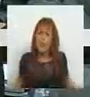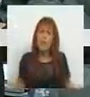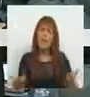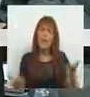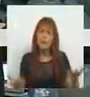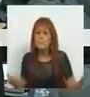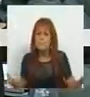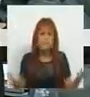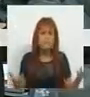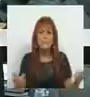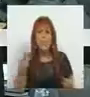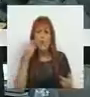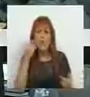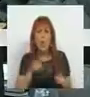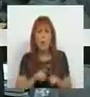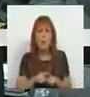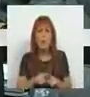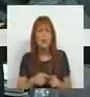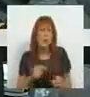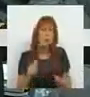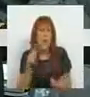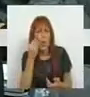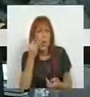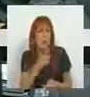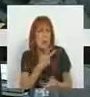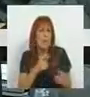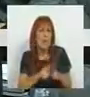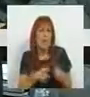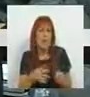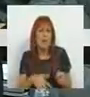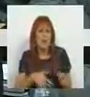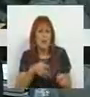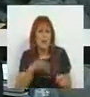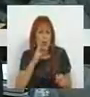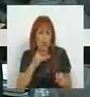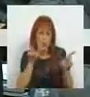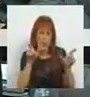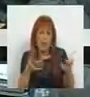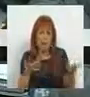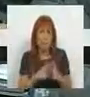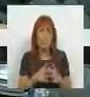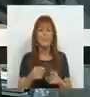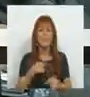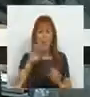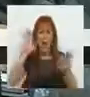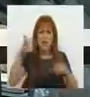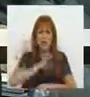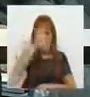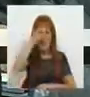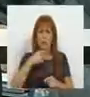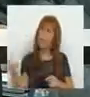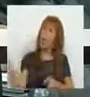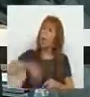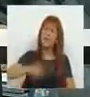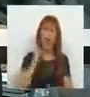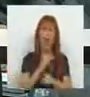enfim, como mero exercício académico, naturalmente, e perdoe-me a blasfémia, se acha, possível, Sr. Ministro, um